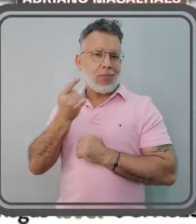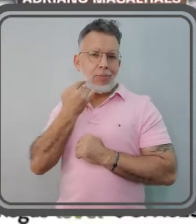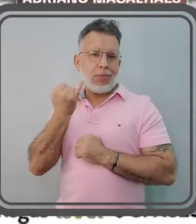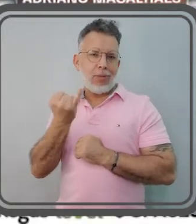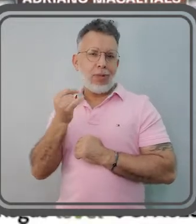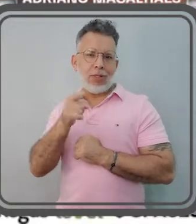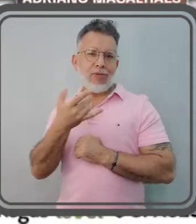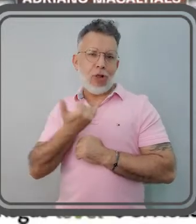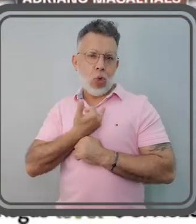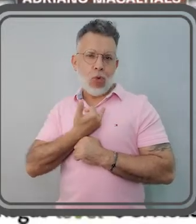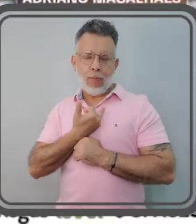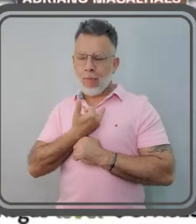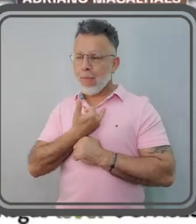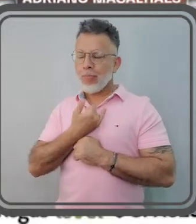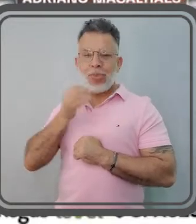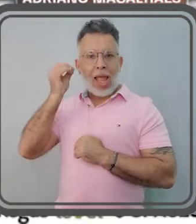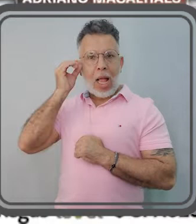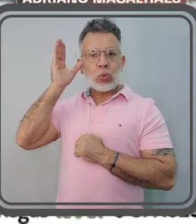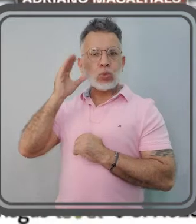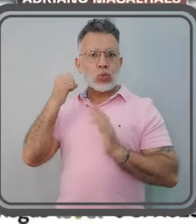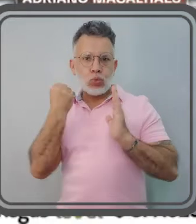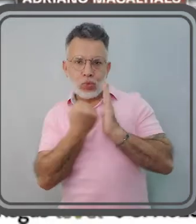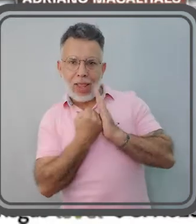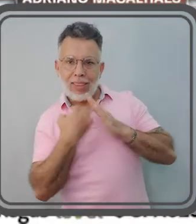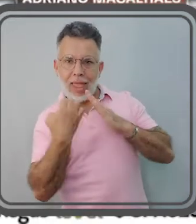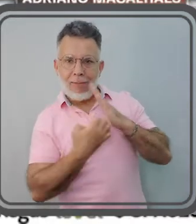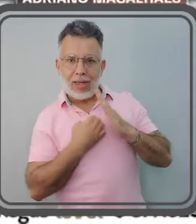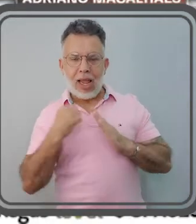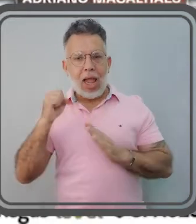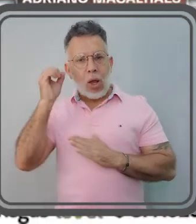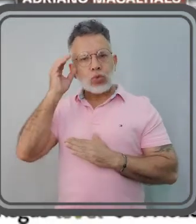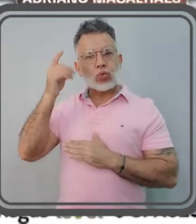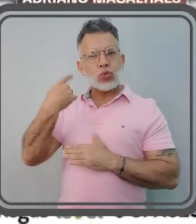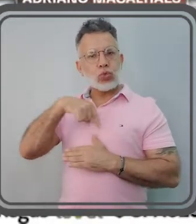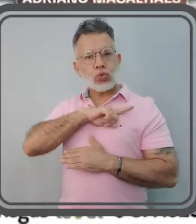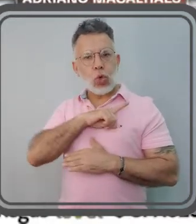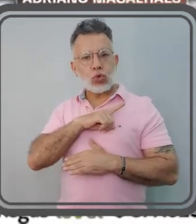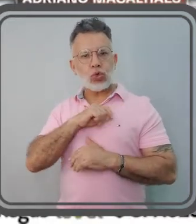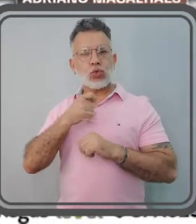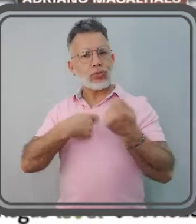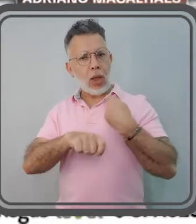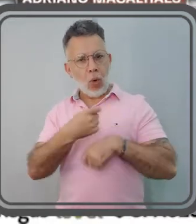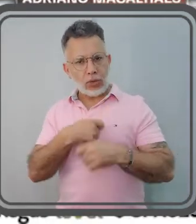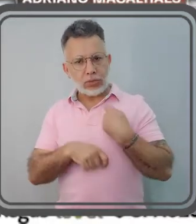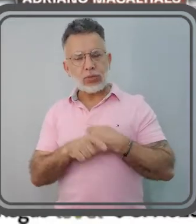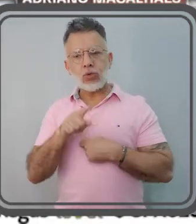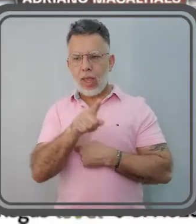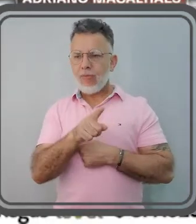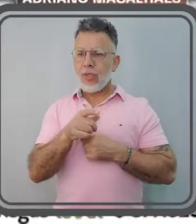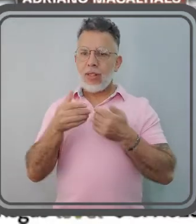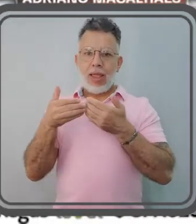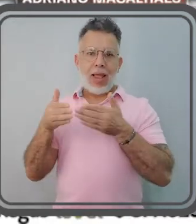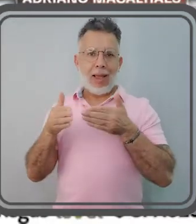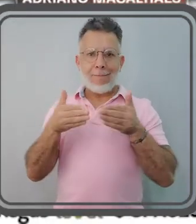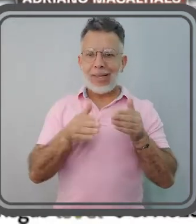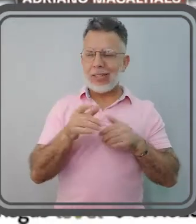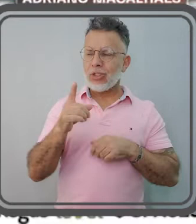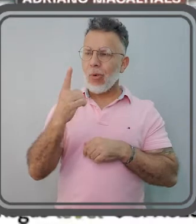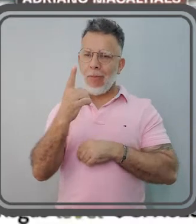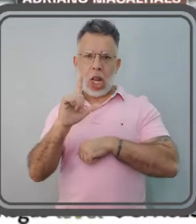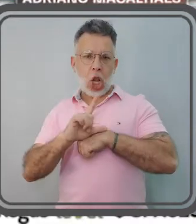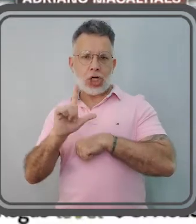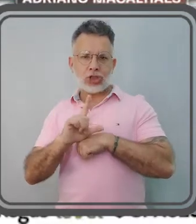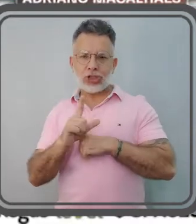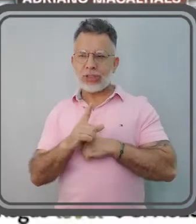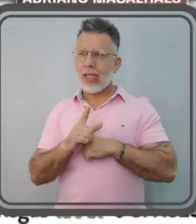nosso modelo de negócio. E você abrir, por exemplo, uma loja no Acre, outra em Fortaleza, outra no Rio Grande do